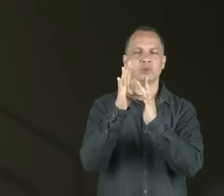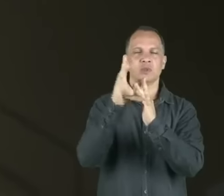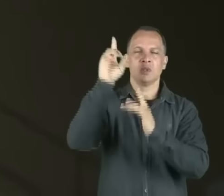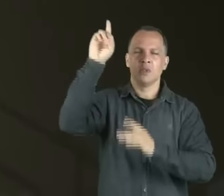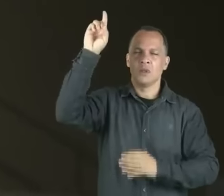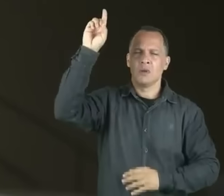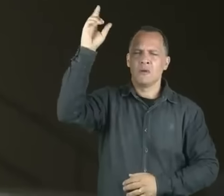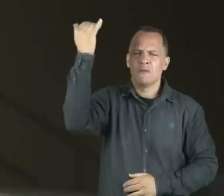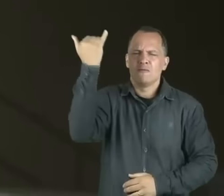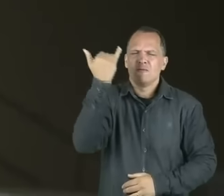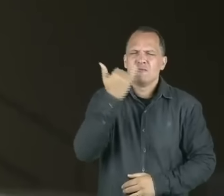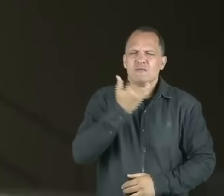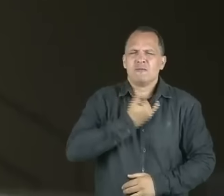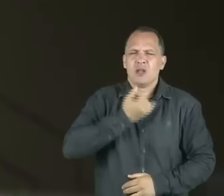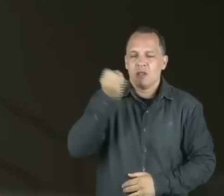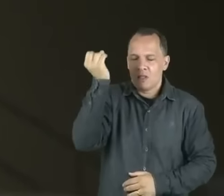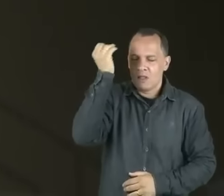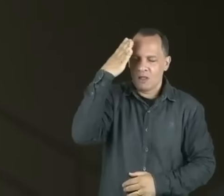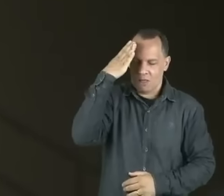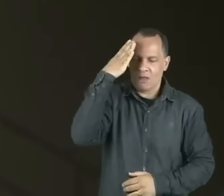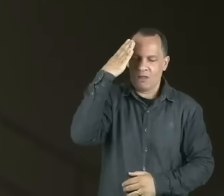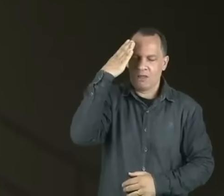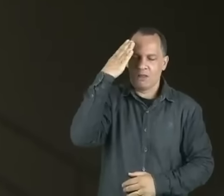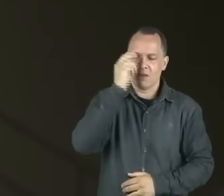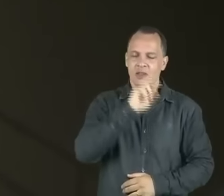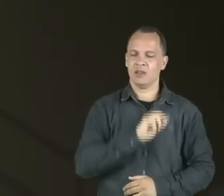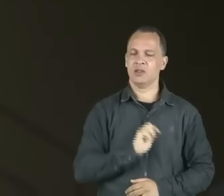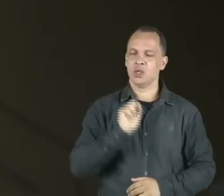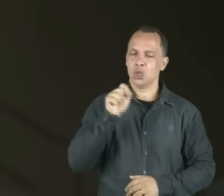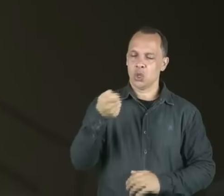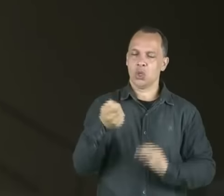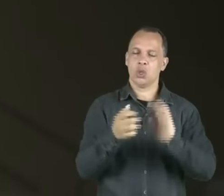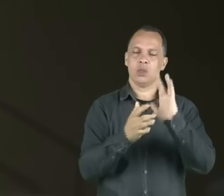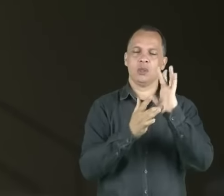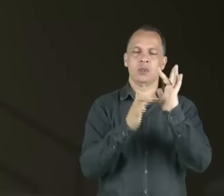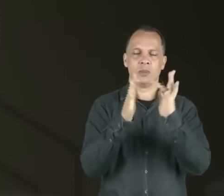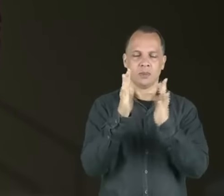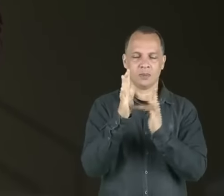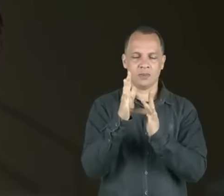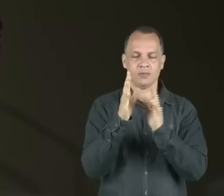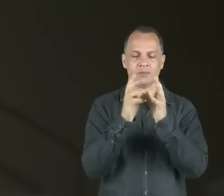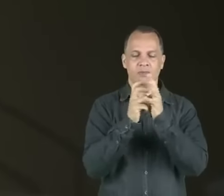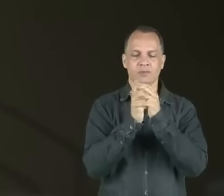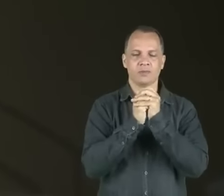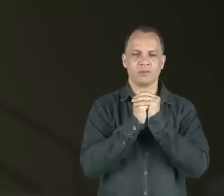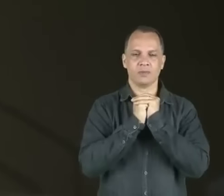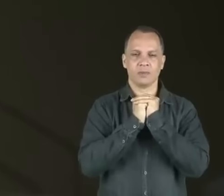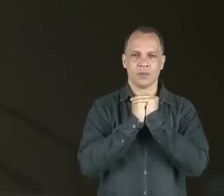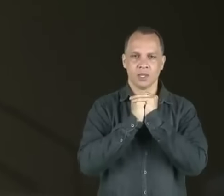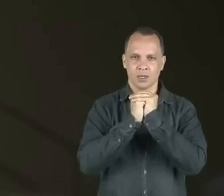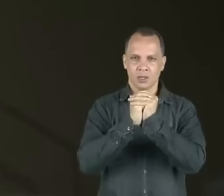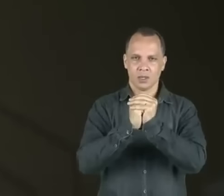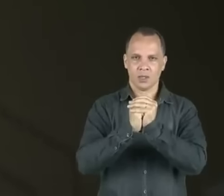palavra dá-nos a tua palavra em nome de Jesus amém amém